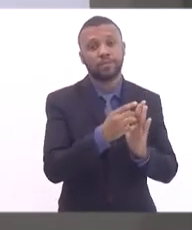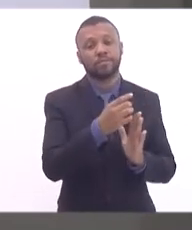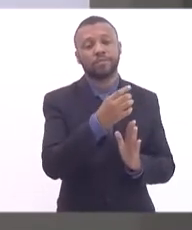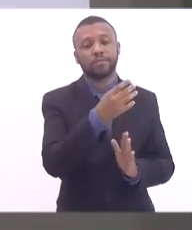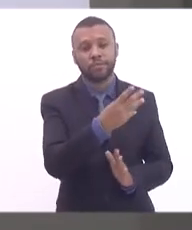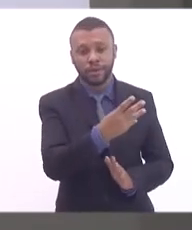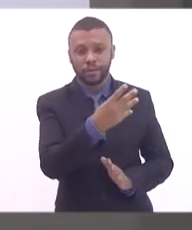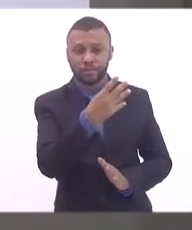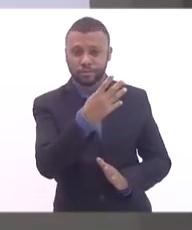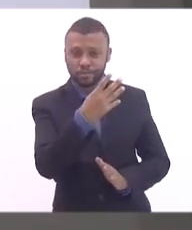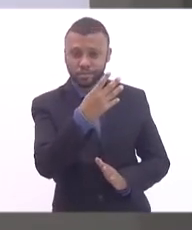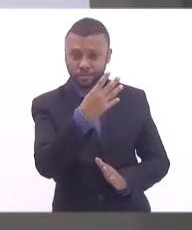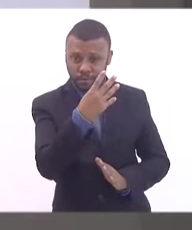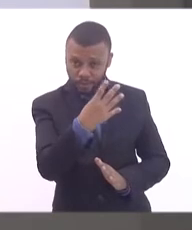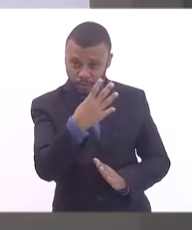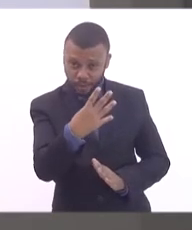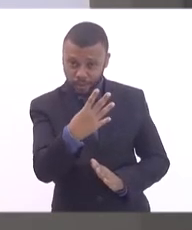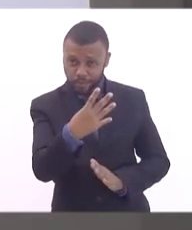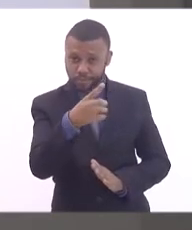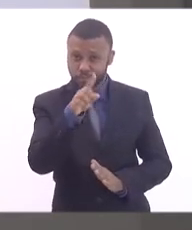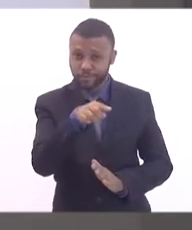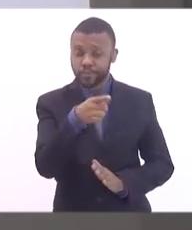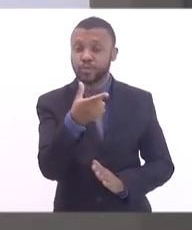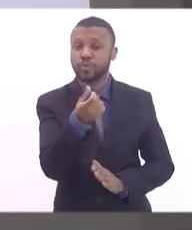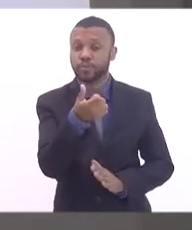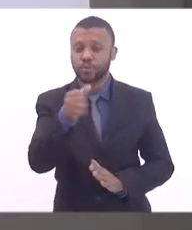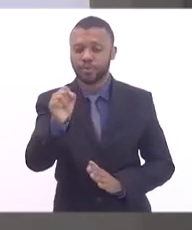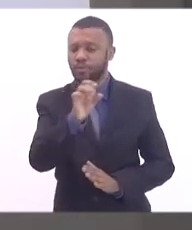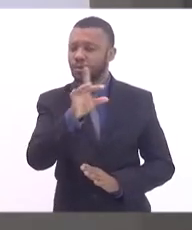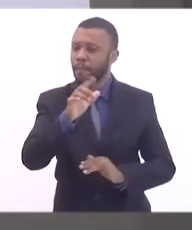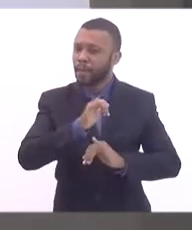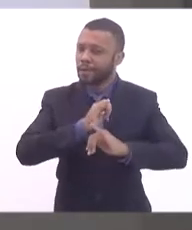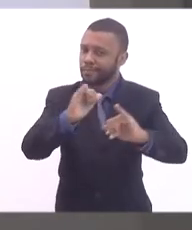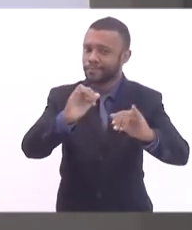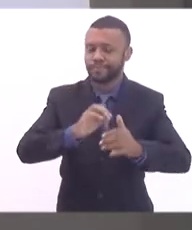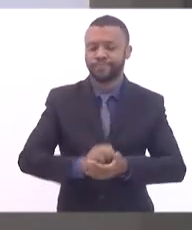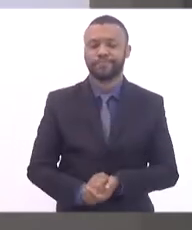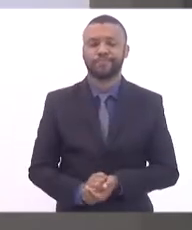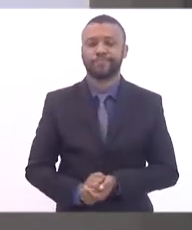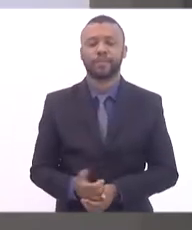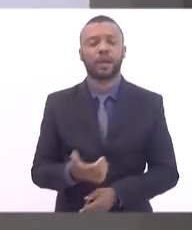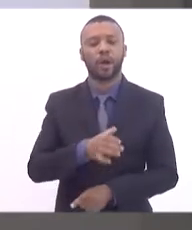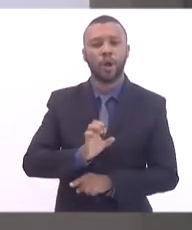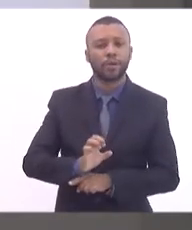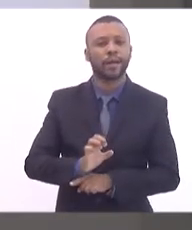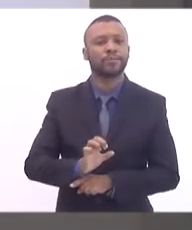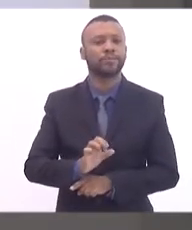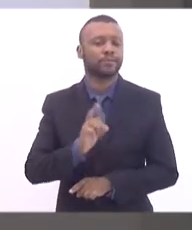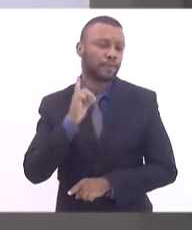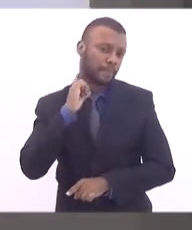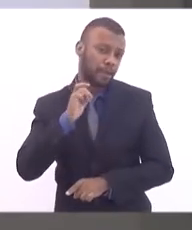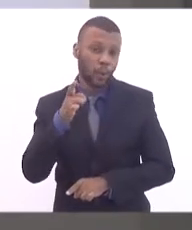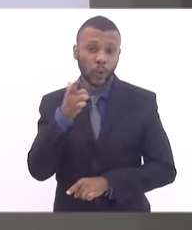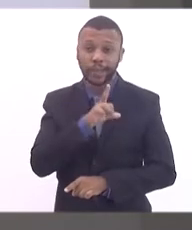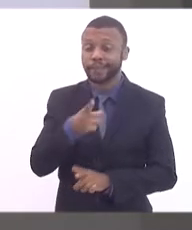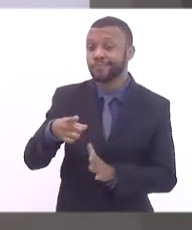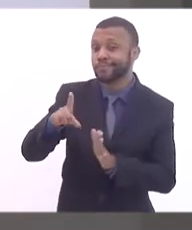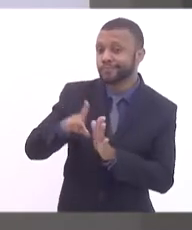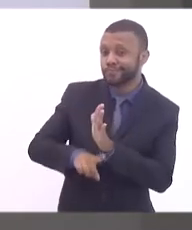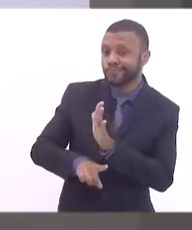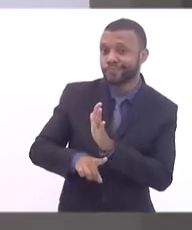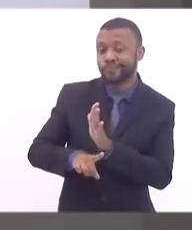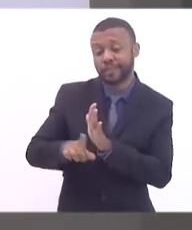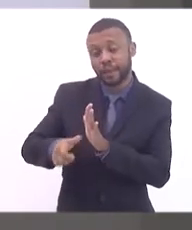só para fazer o seu registro Qual é o estado de Minas Gerais ele com sede em incentivos fiscais ele tem um incentivo